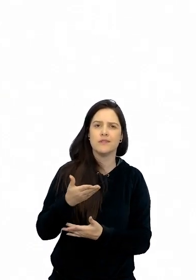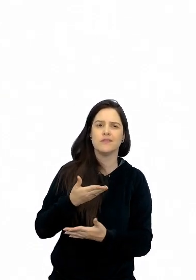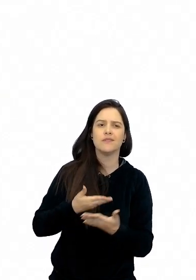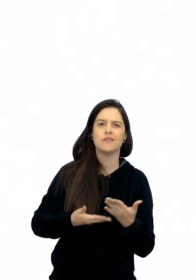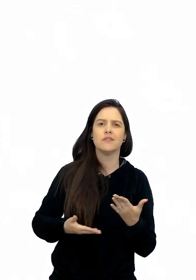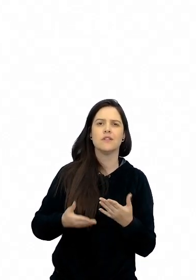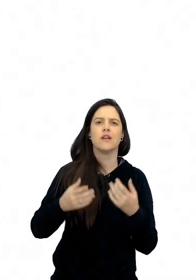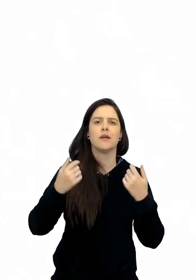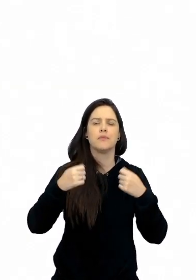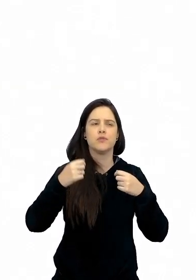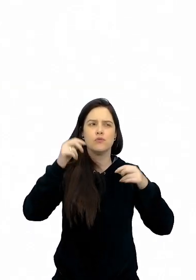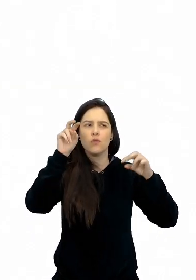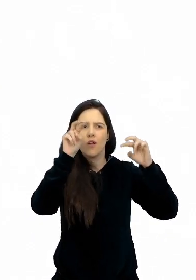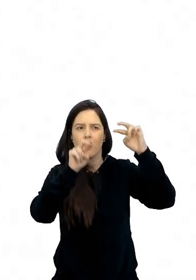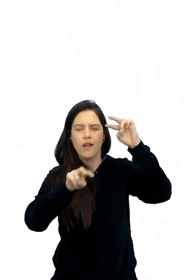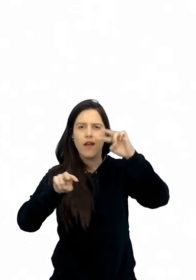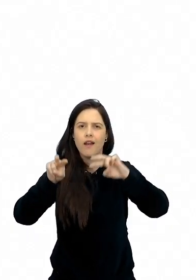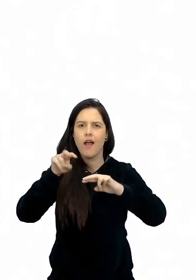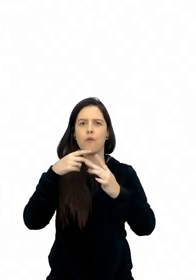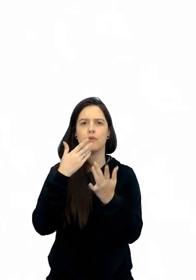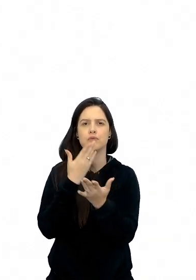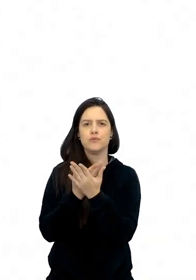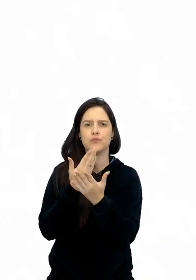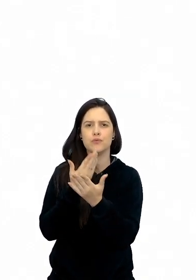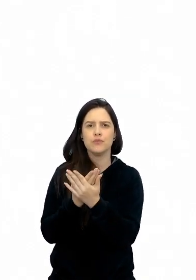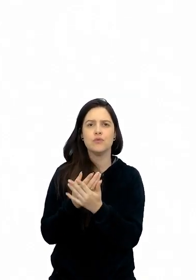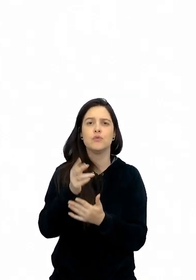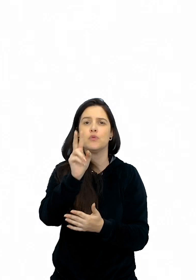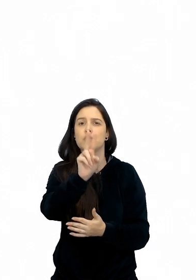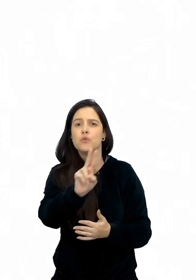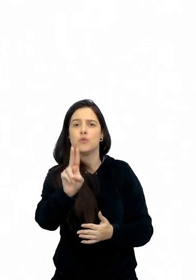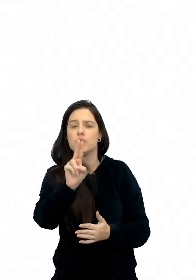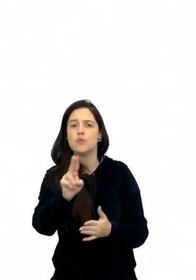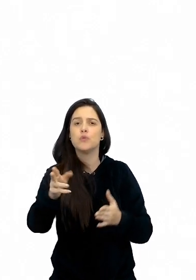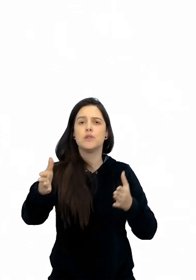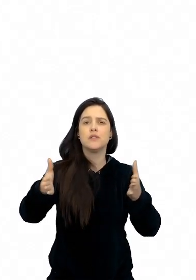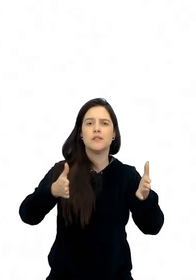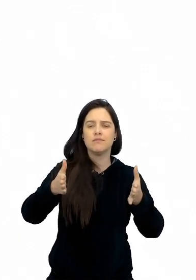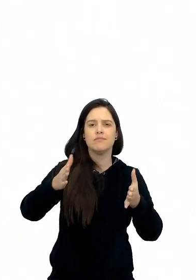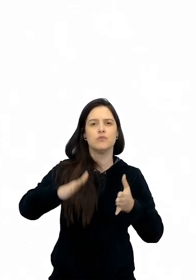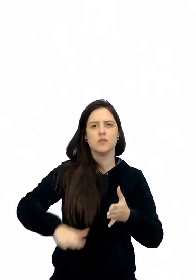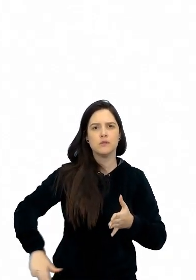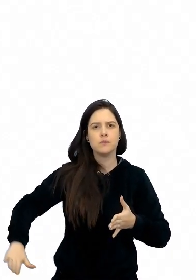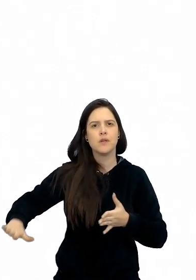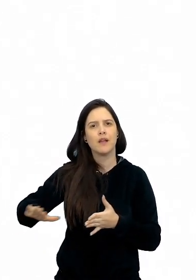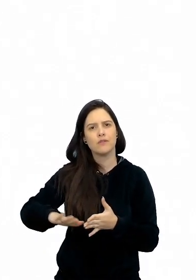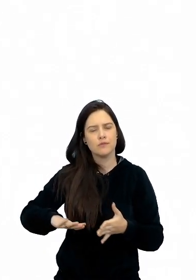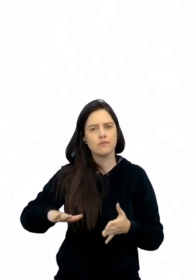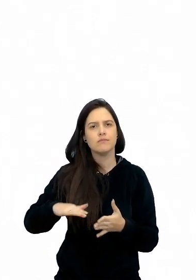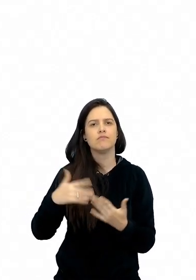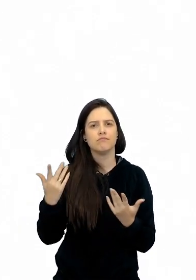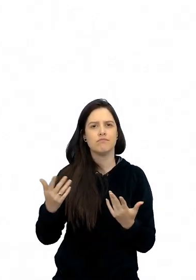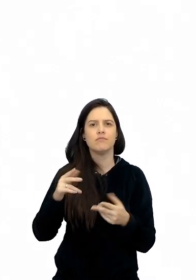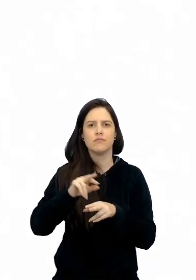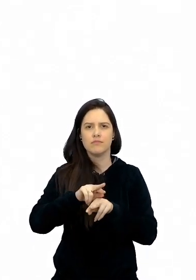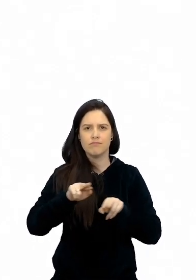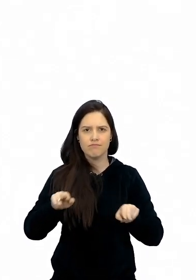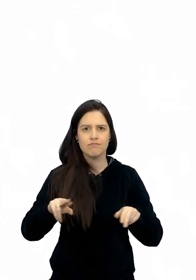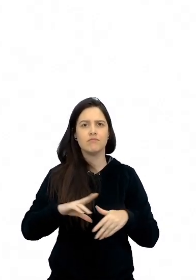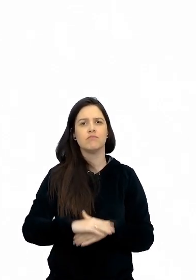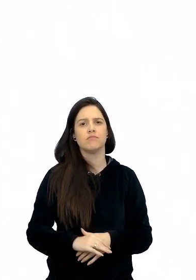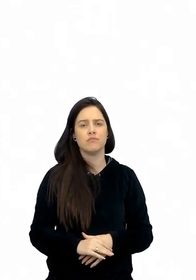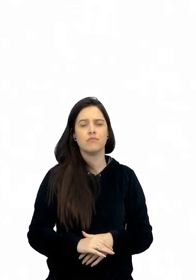né, desses olhares para o estudante nos espaços que eles estão, né, e no espaço até da escola, né,